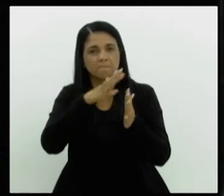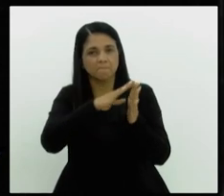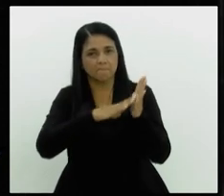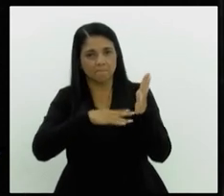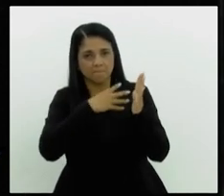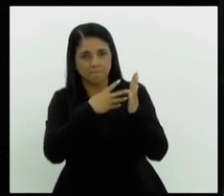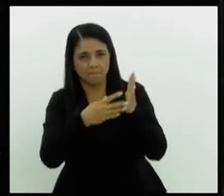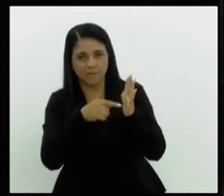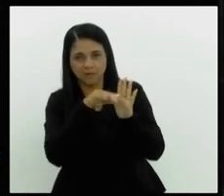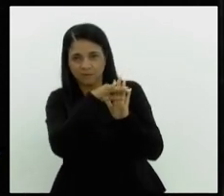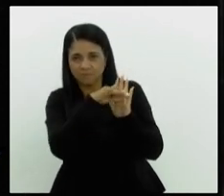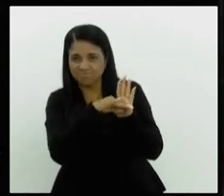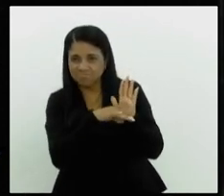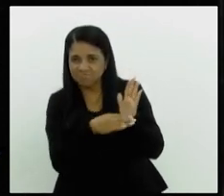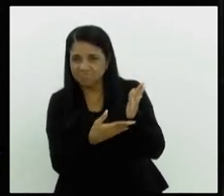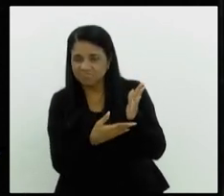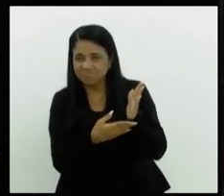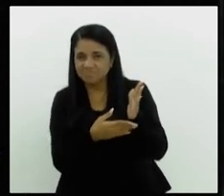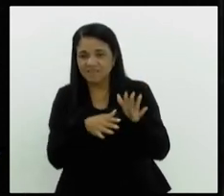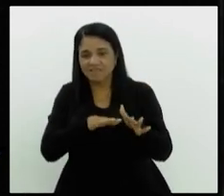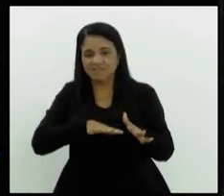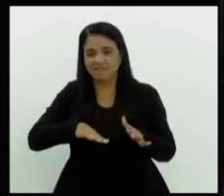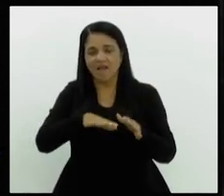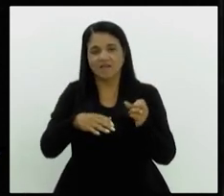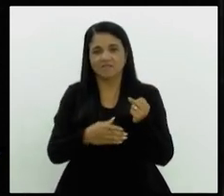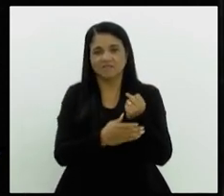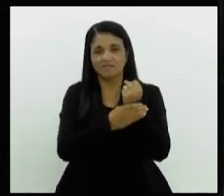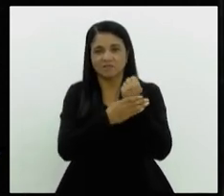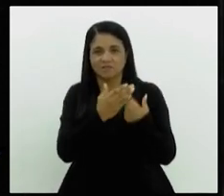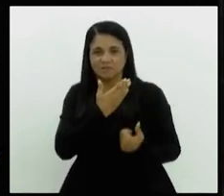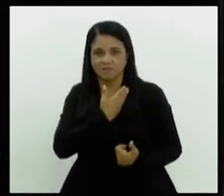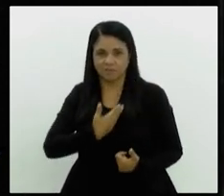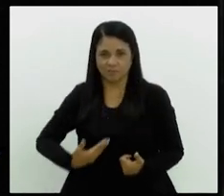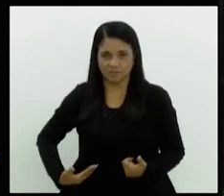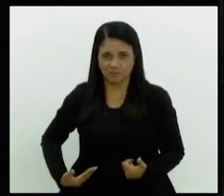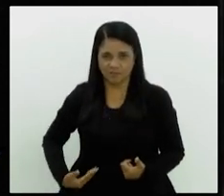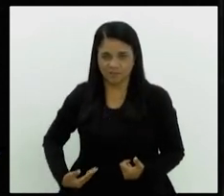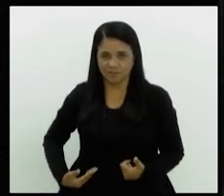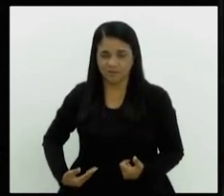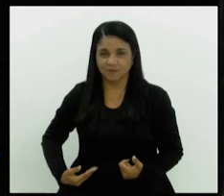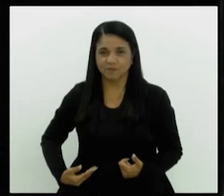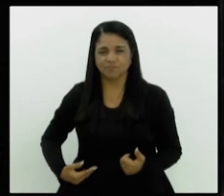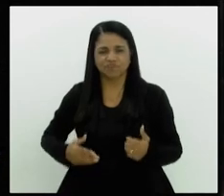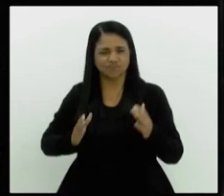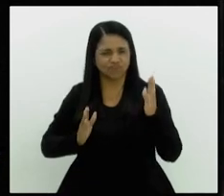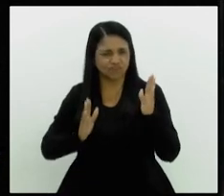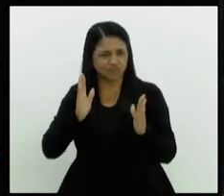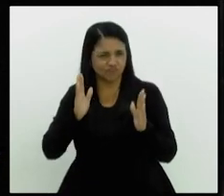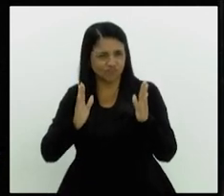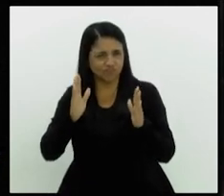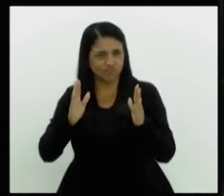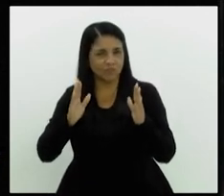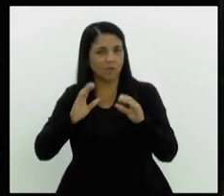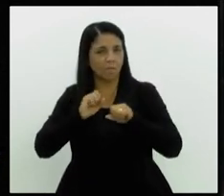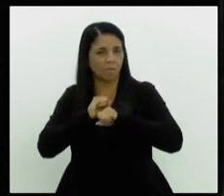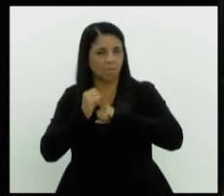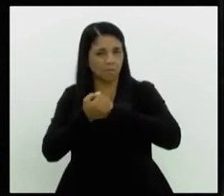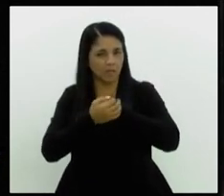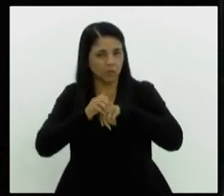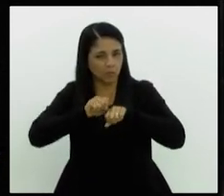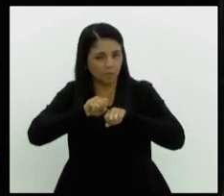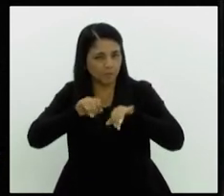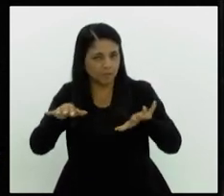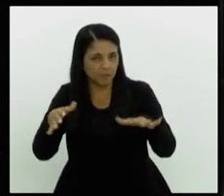pauta na área de segurança pública durante um período pandêmico. Mas